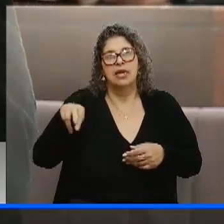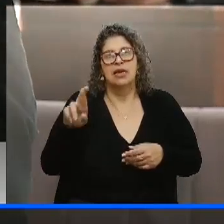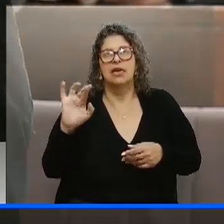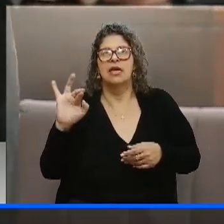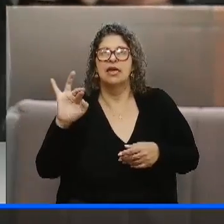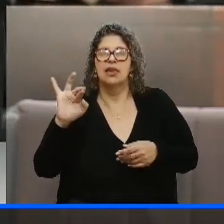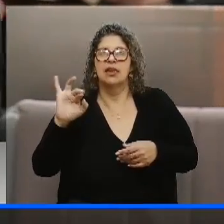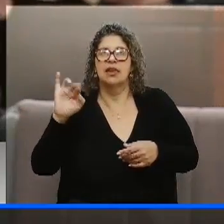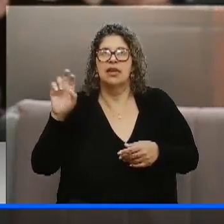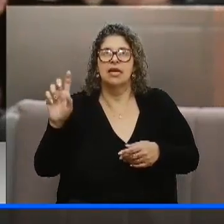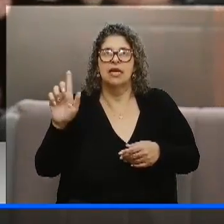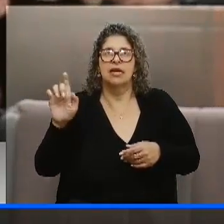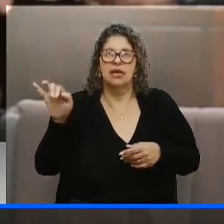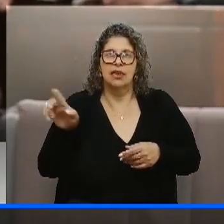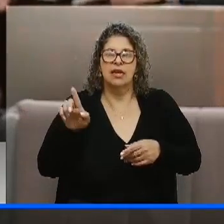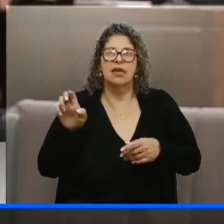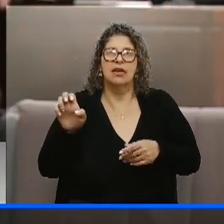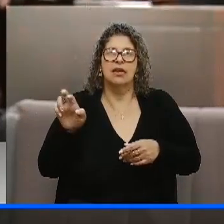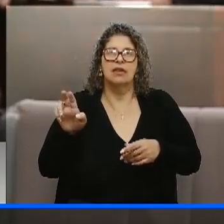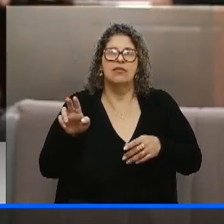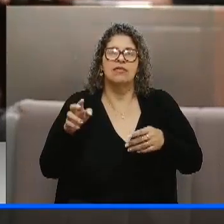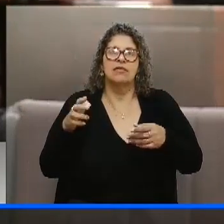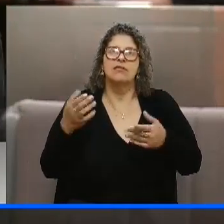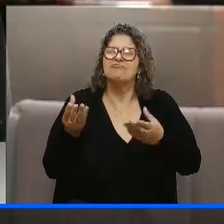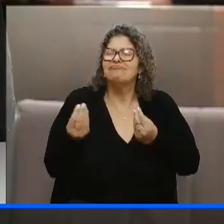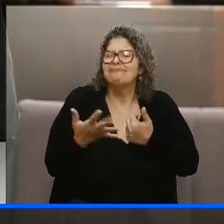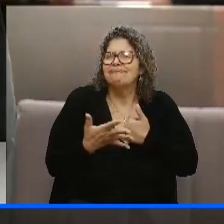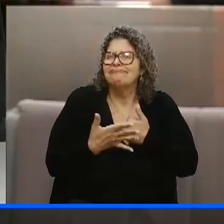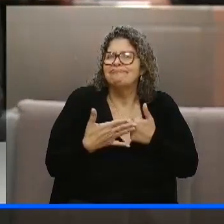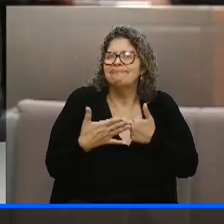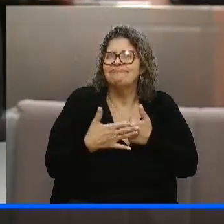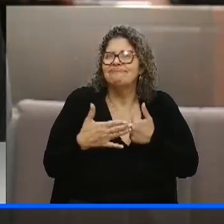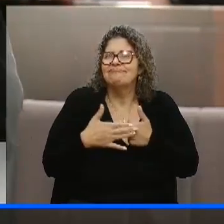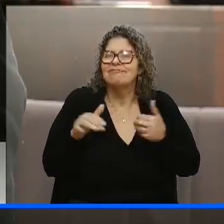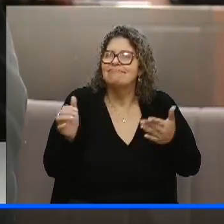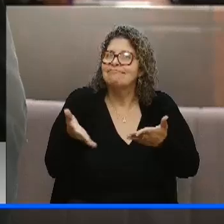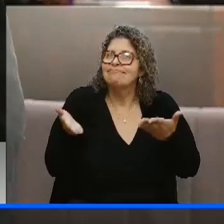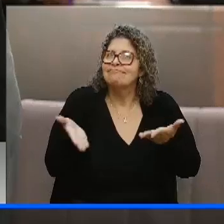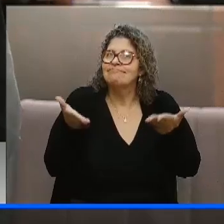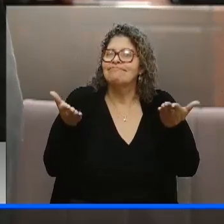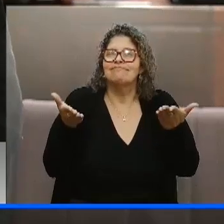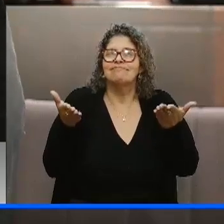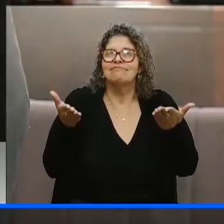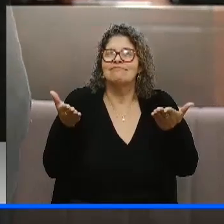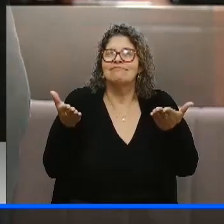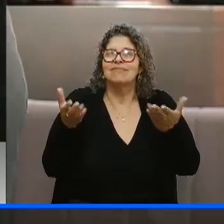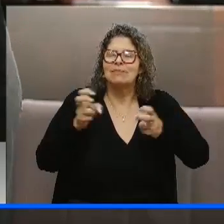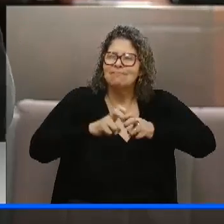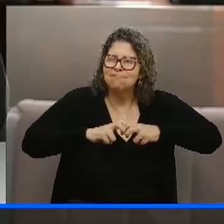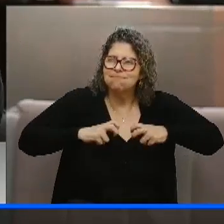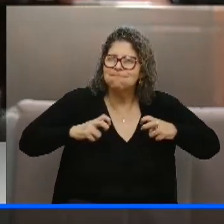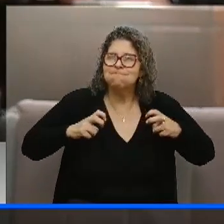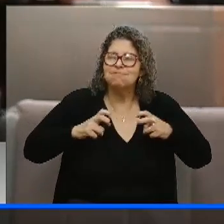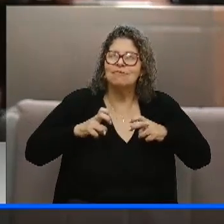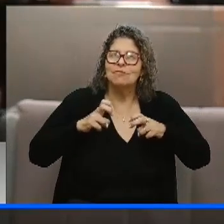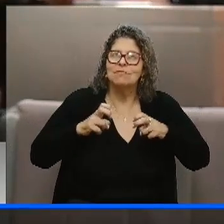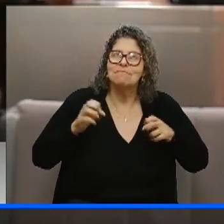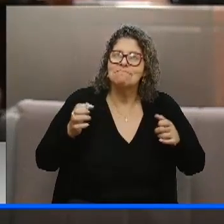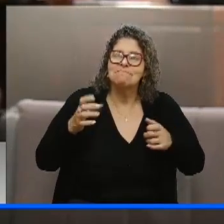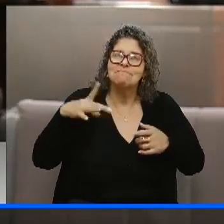e com grande carinho nós saudamos este grande parlamentar